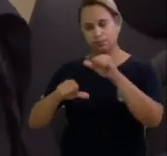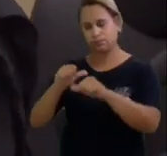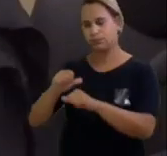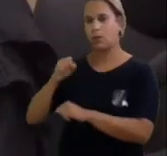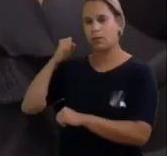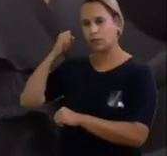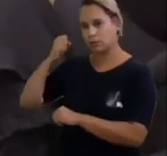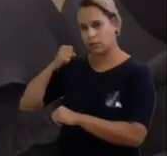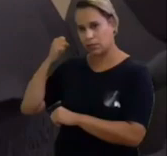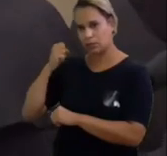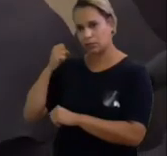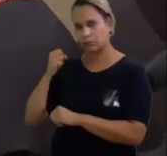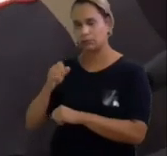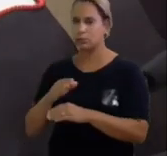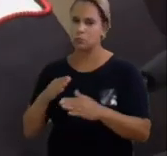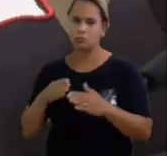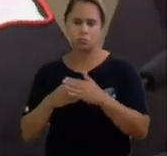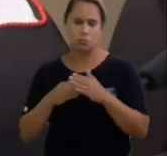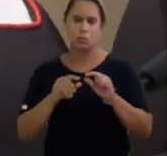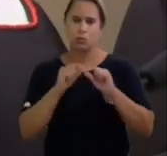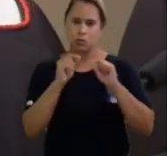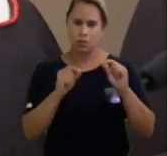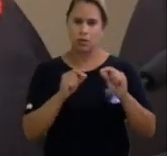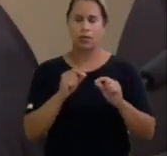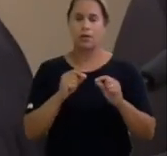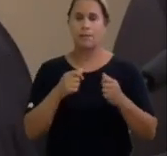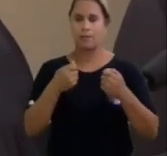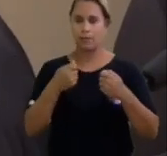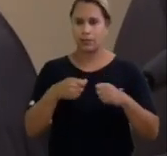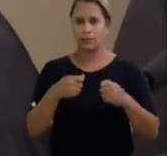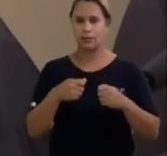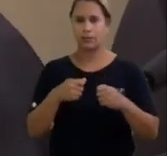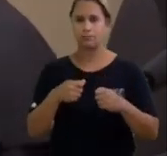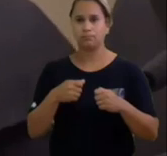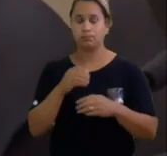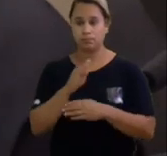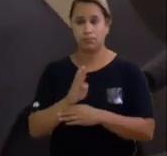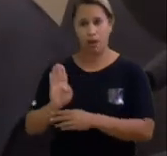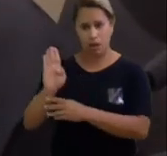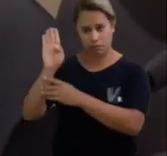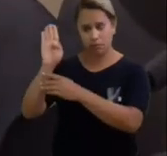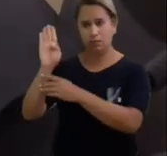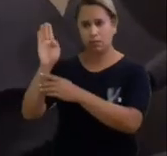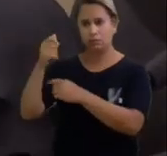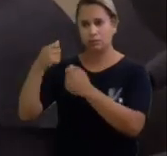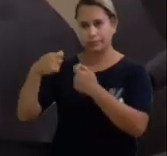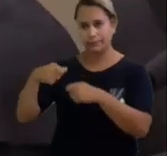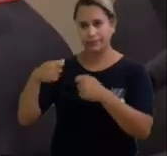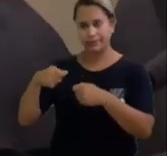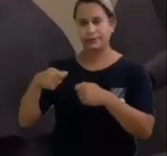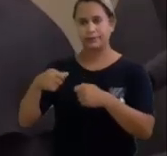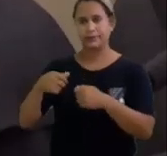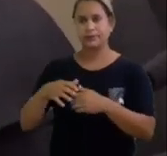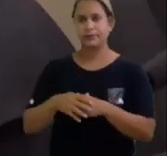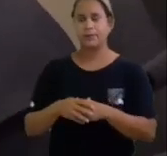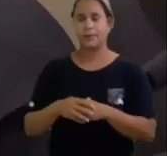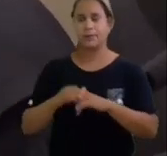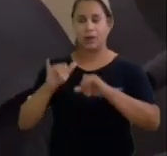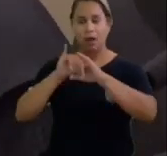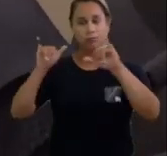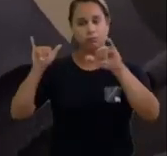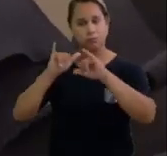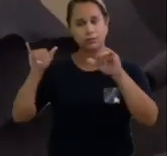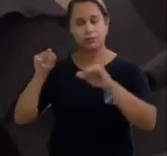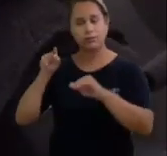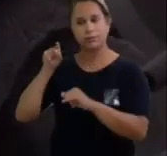despesas efetuadas tem que ser do cargo efetivamente candidatado, porque é esta a campanha que vai ser, ao final e ao cabo, afetada.